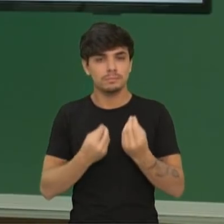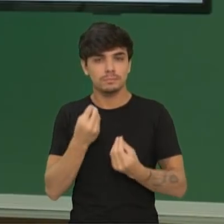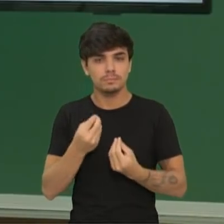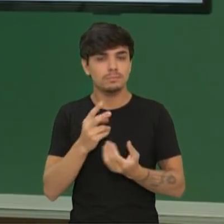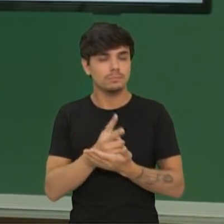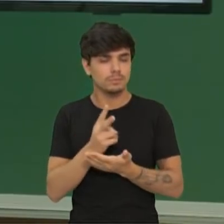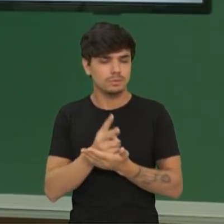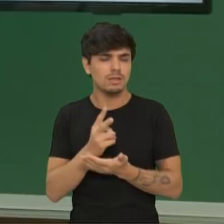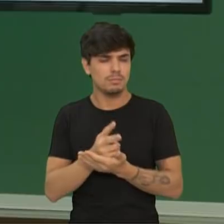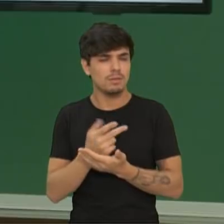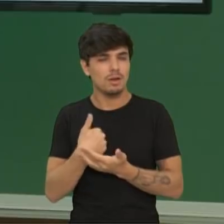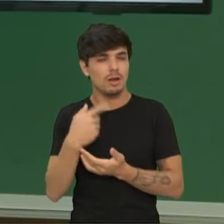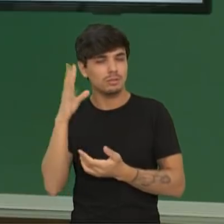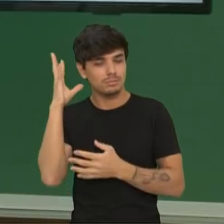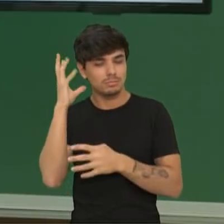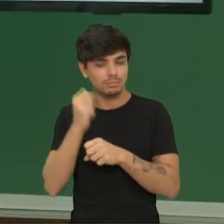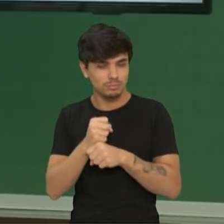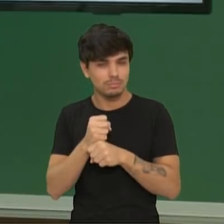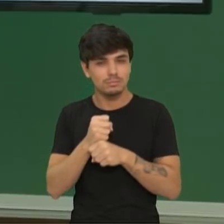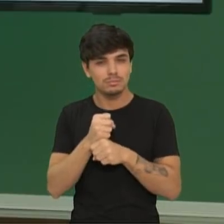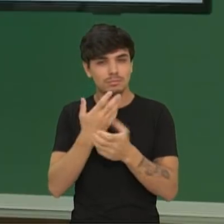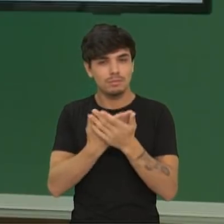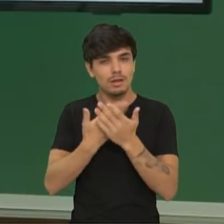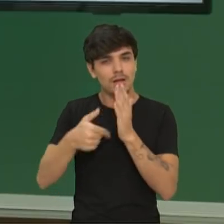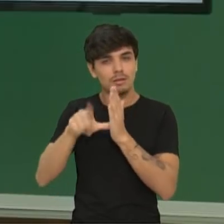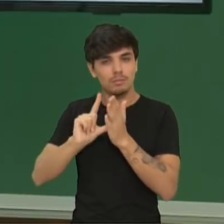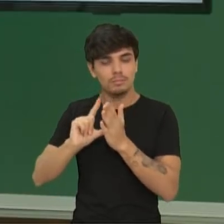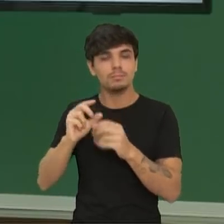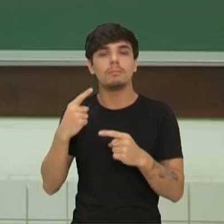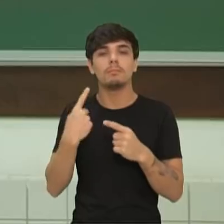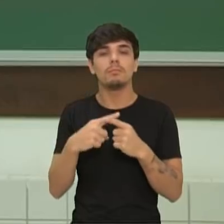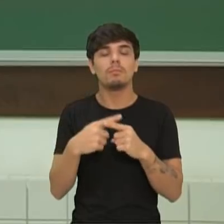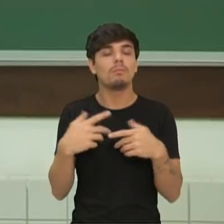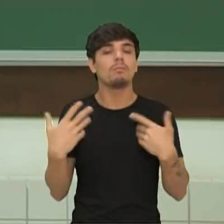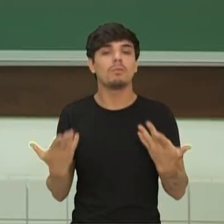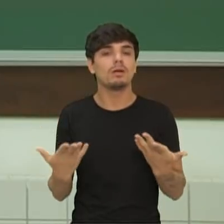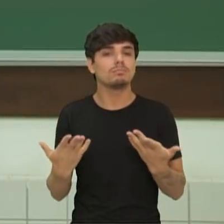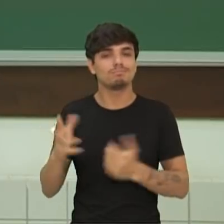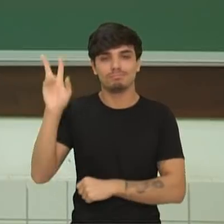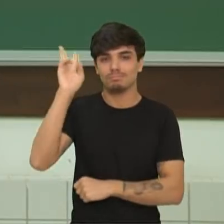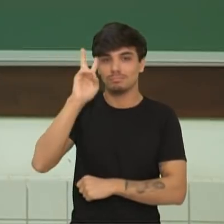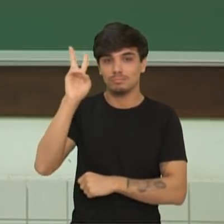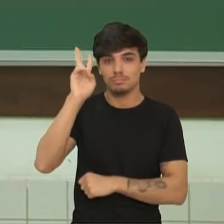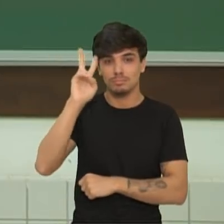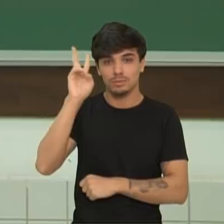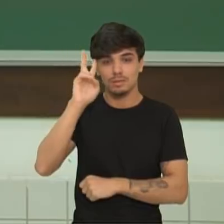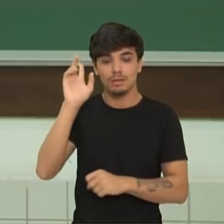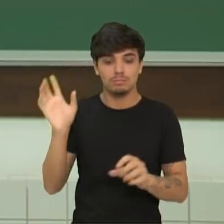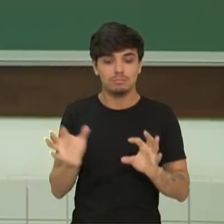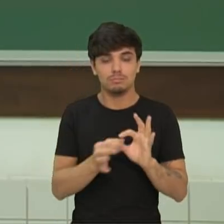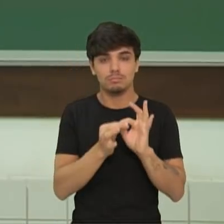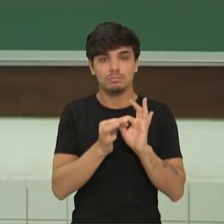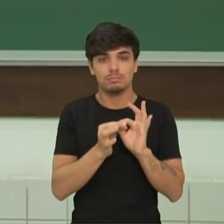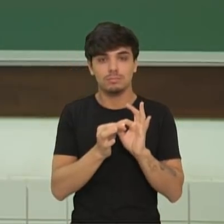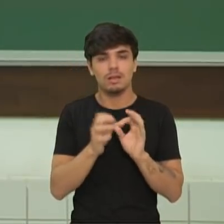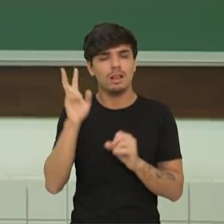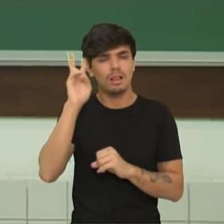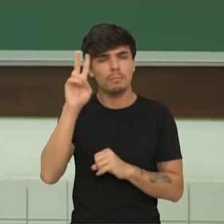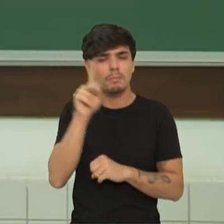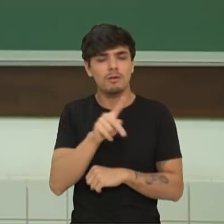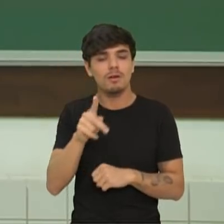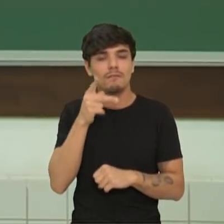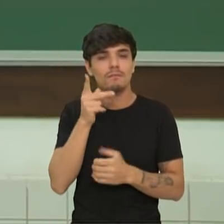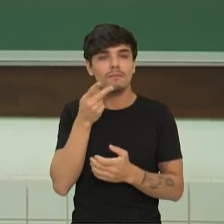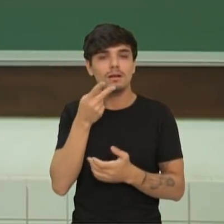gente sempre dá uma relembradinha nas aulas anteriores, porque história é um elo. Lembra que a professora sempre fala, é